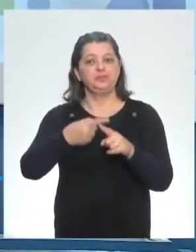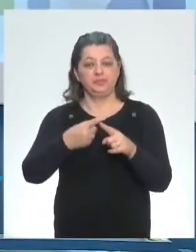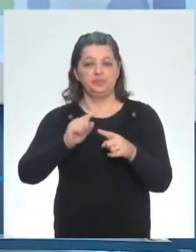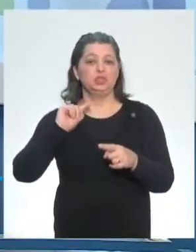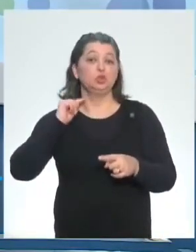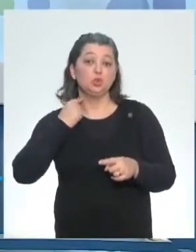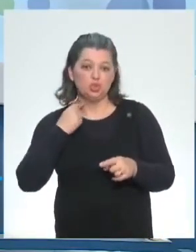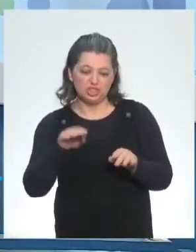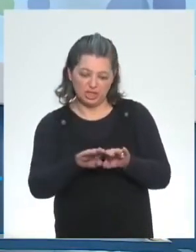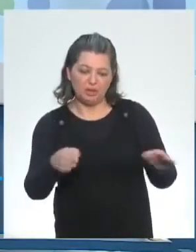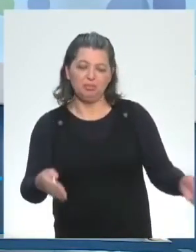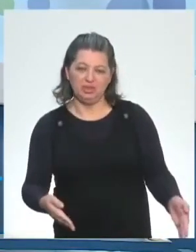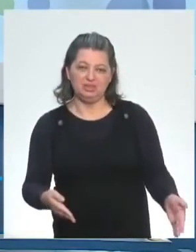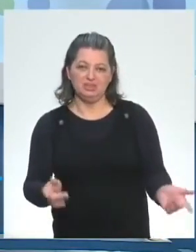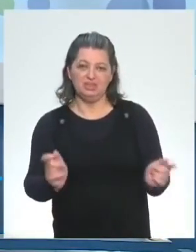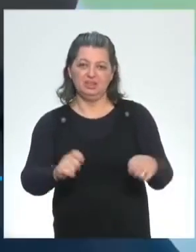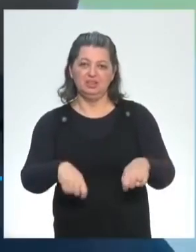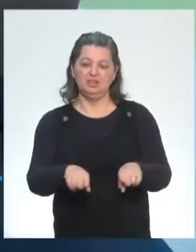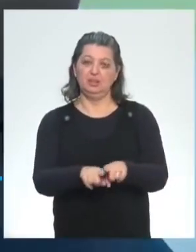deles.